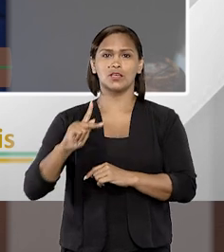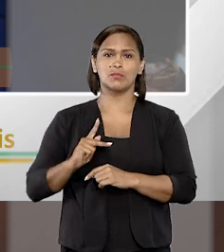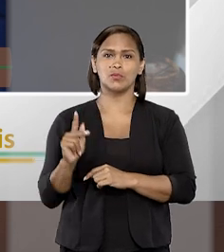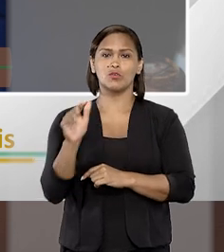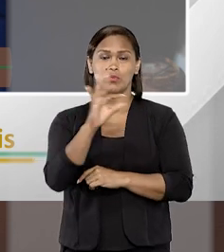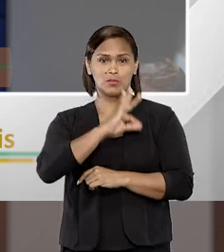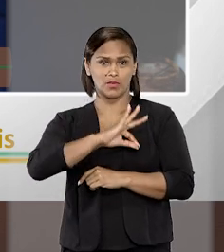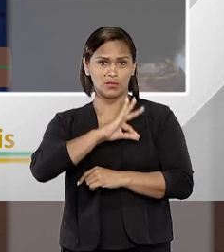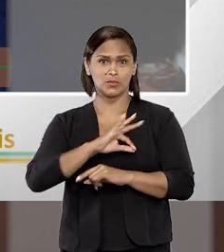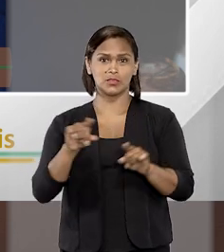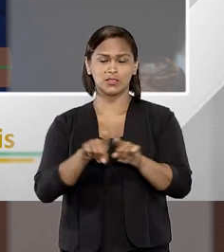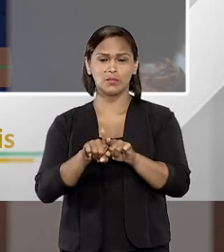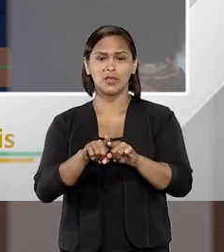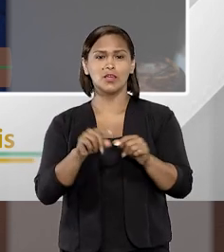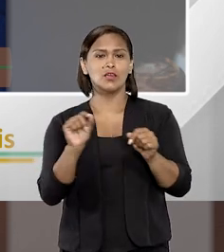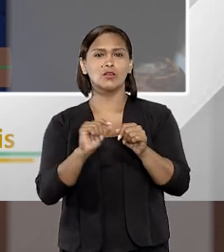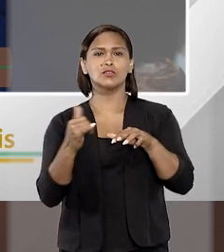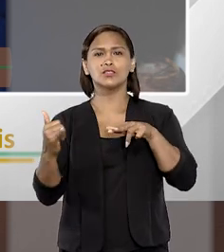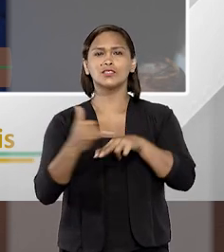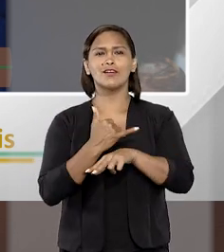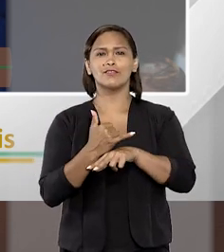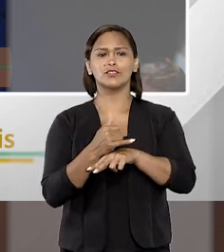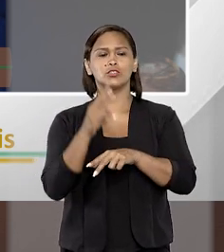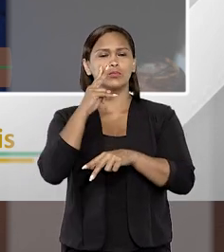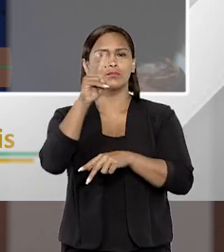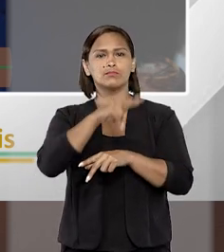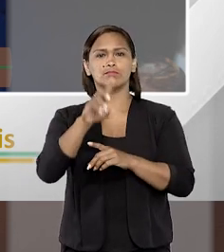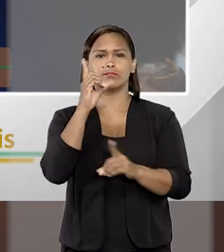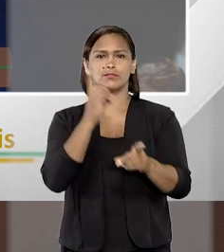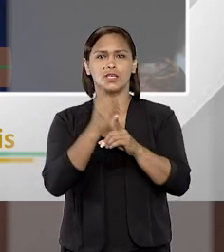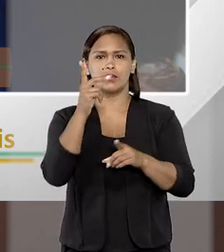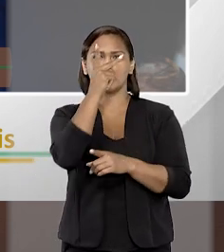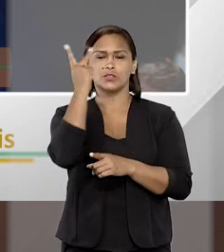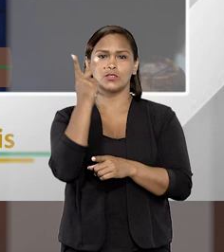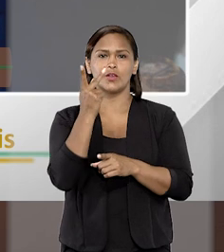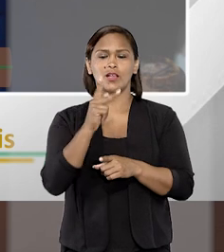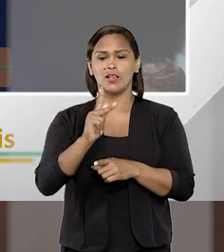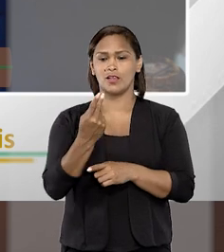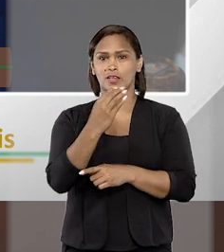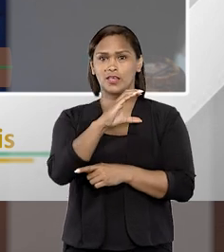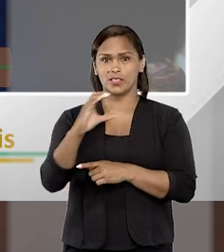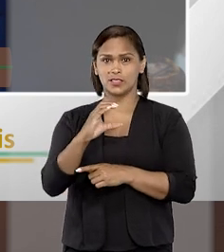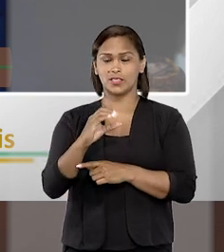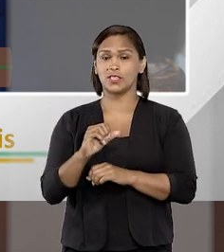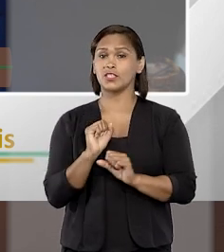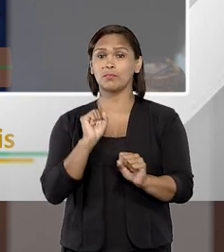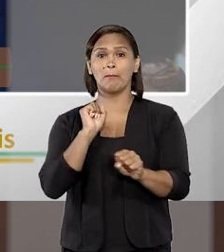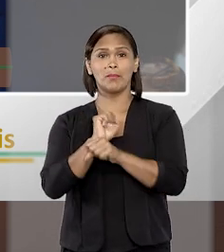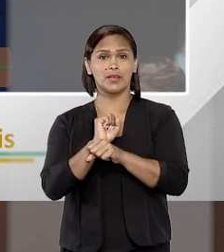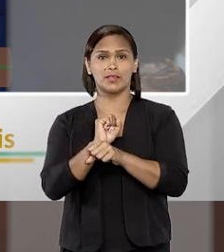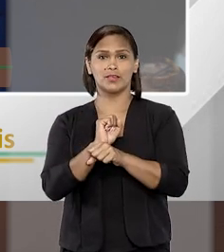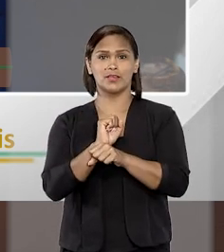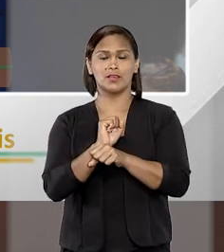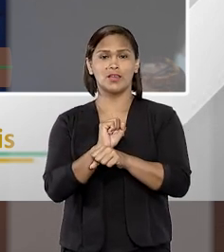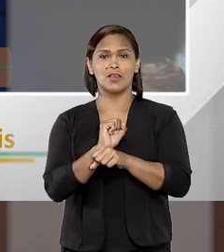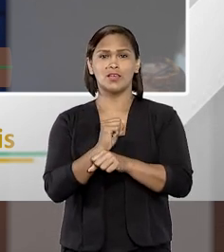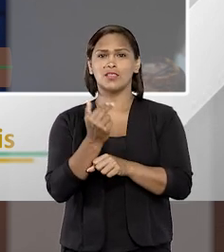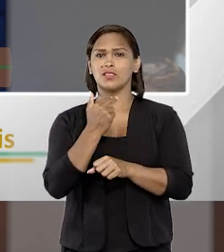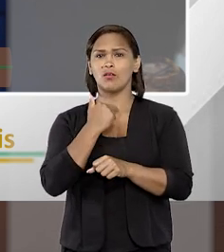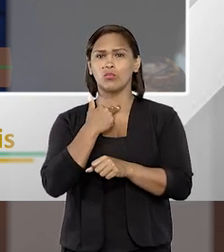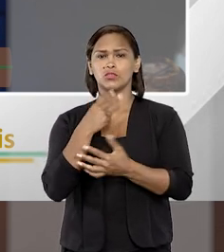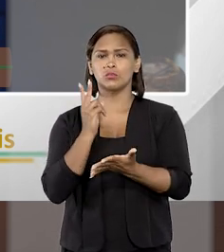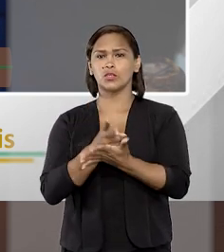Público pela polícia quando se realiza o reconhecimento e nós descemos recebi as copas basta Não podemos mais